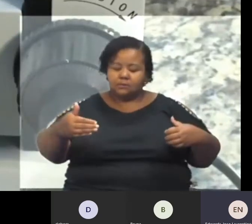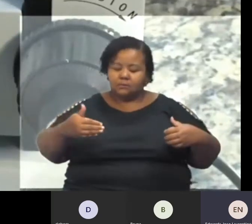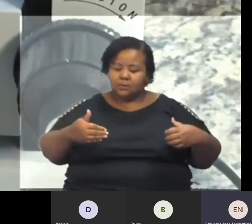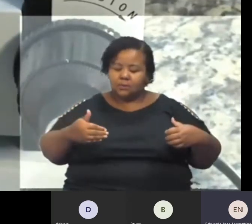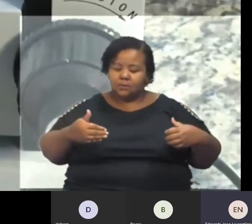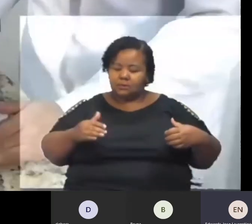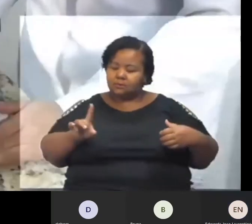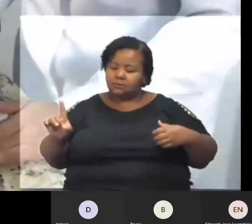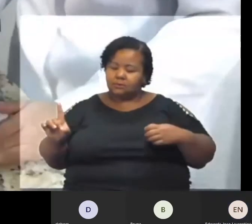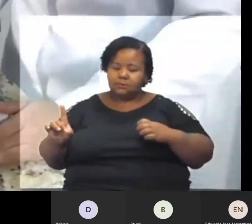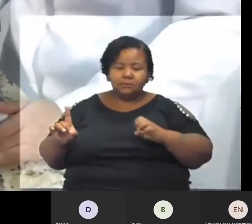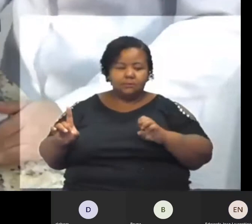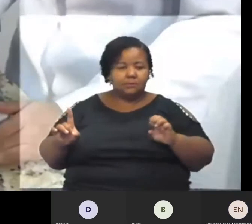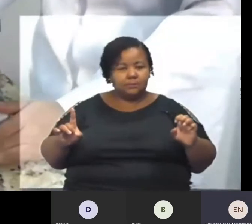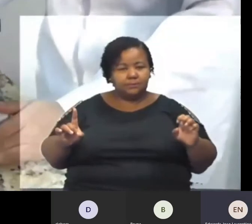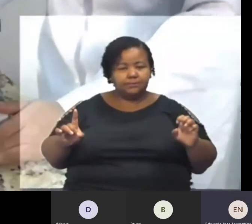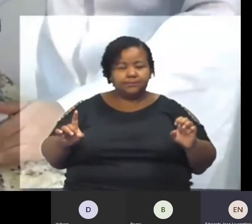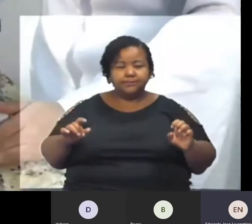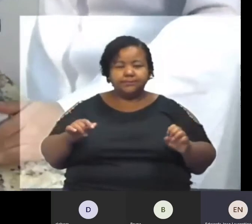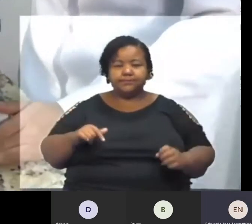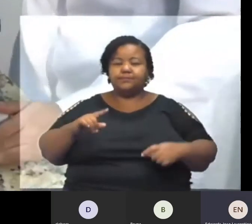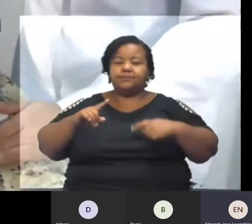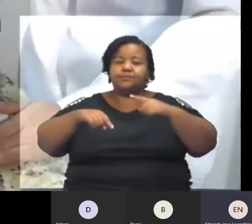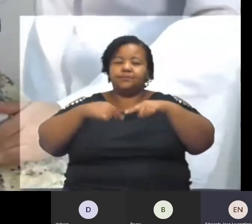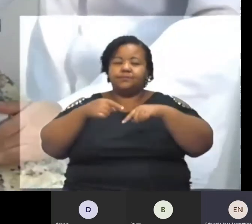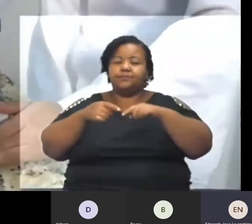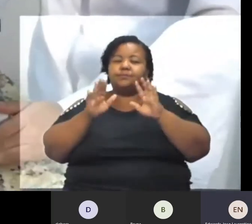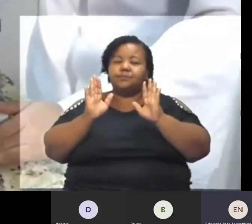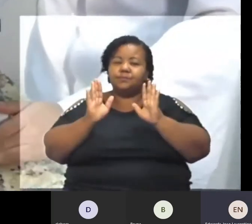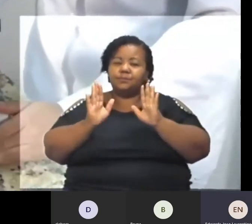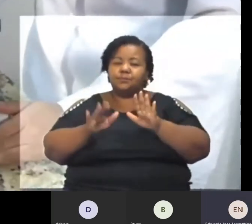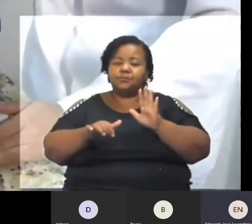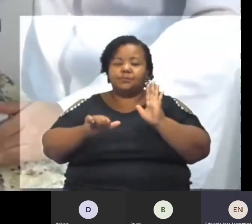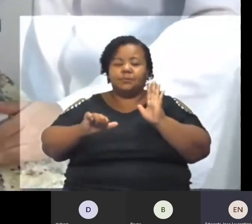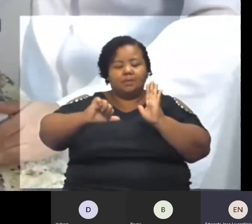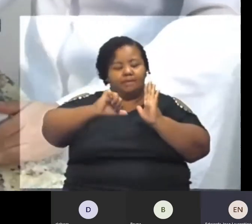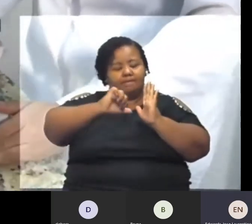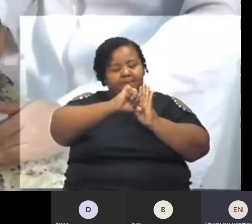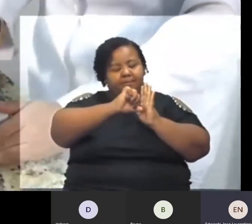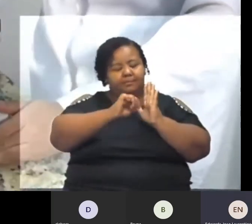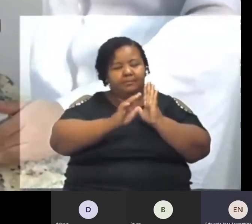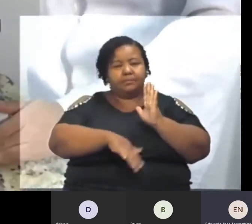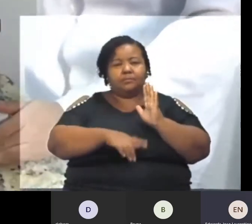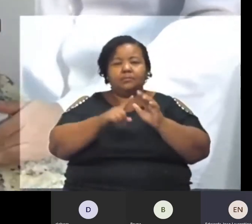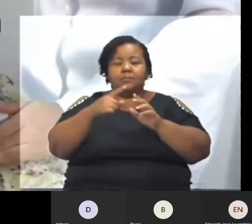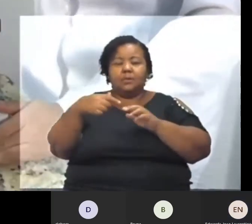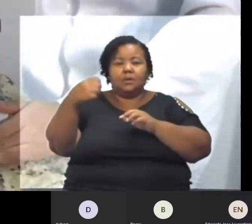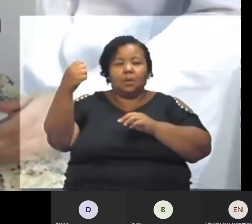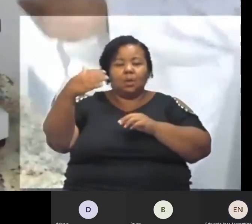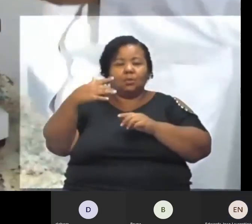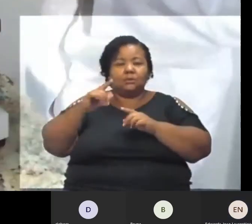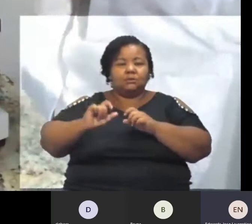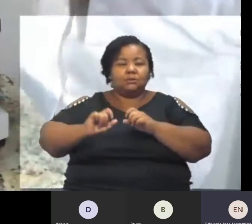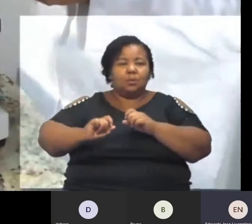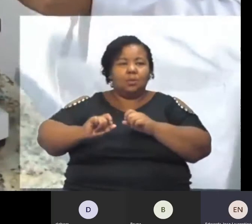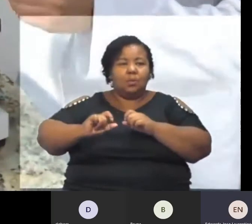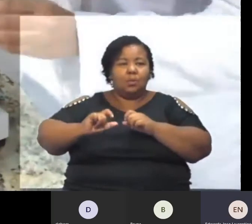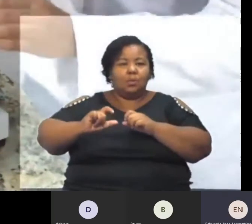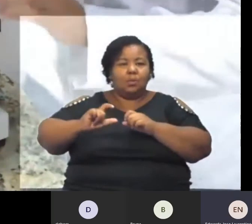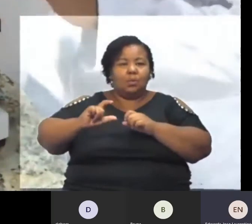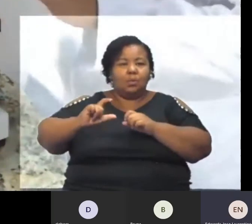a esquerda e para a direita. Bom, então depois que ligamos o microscópio, aumentamos a intensidade de luz,